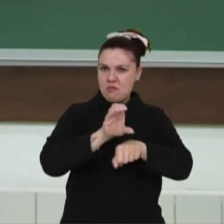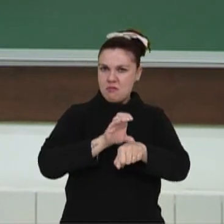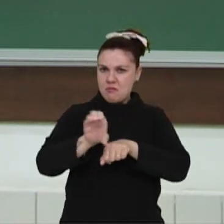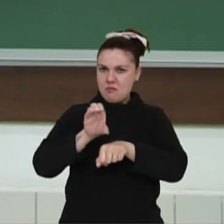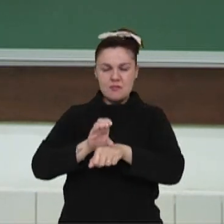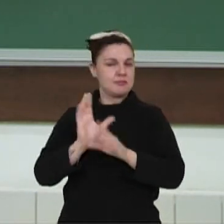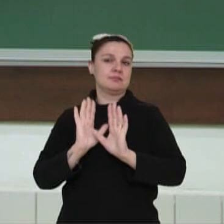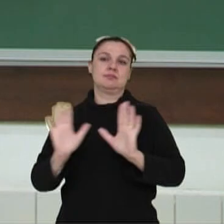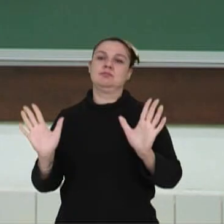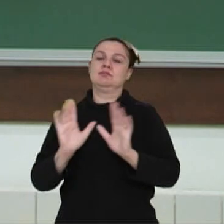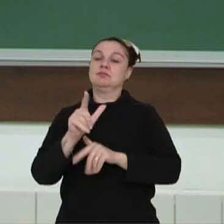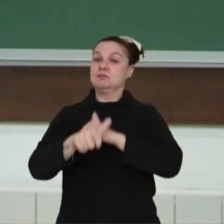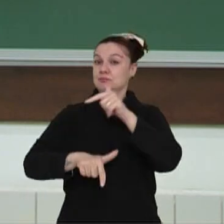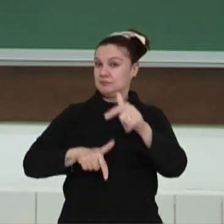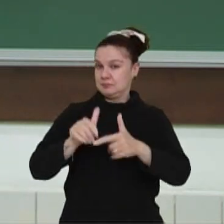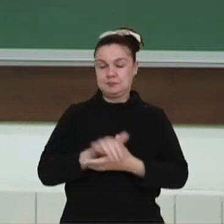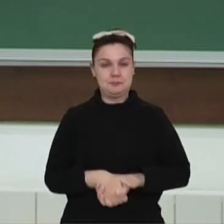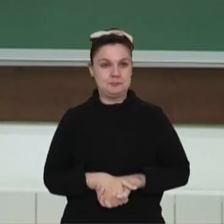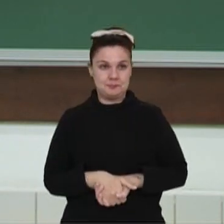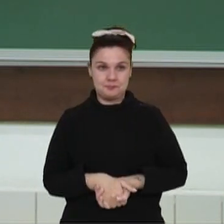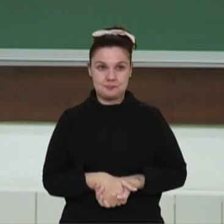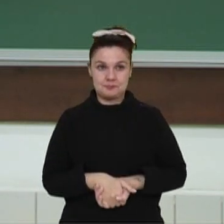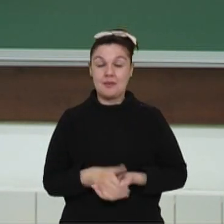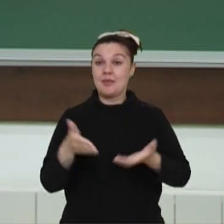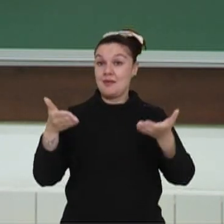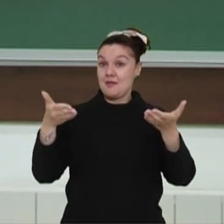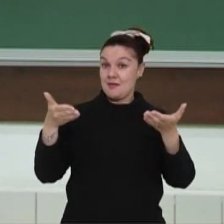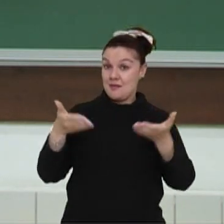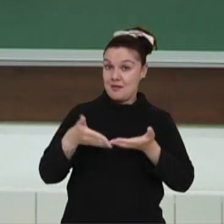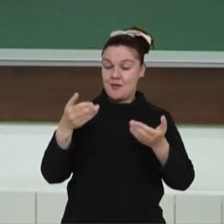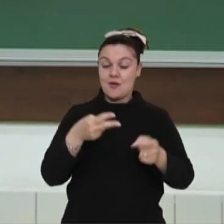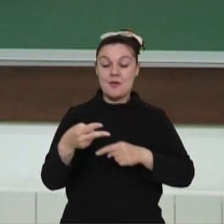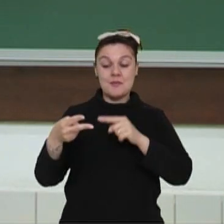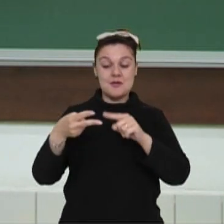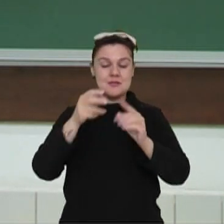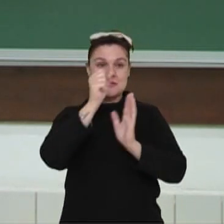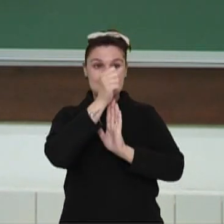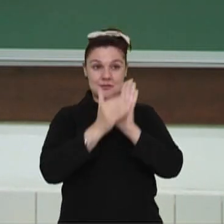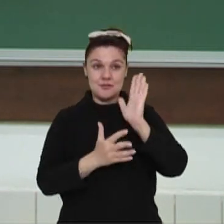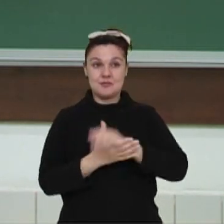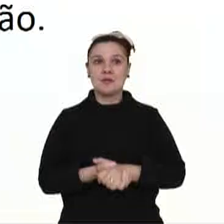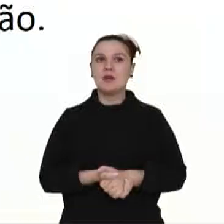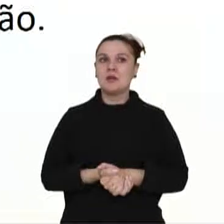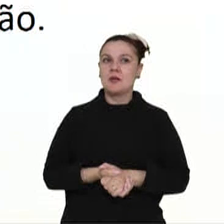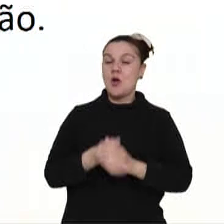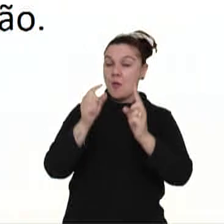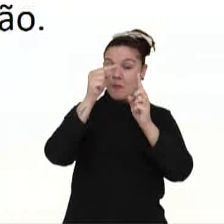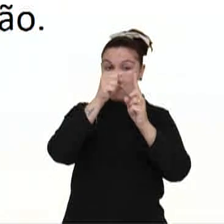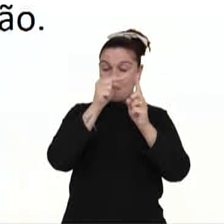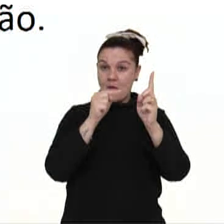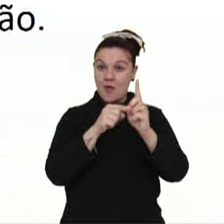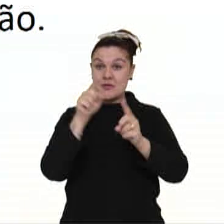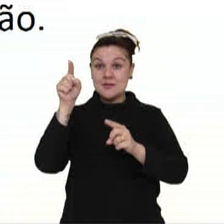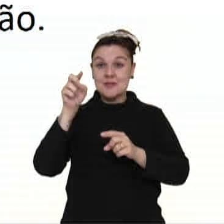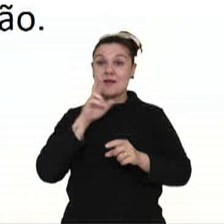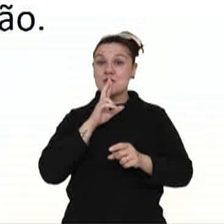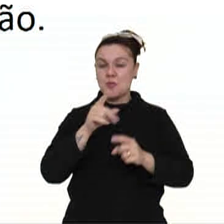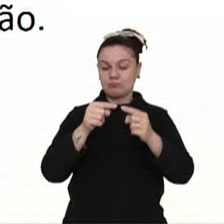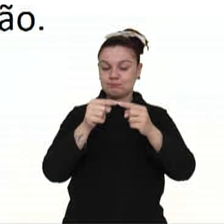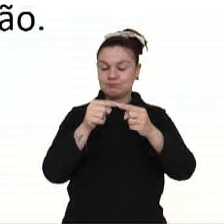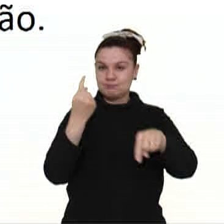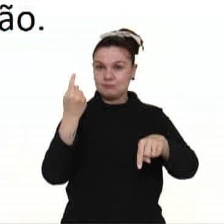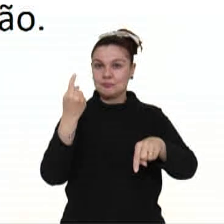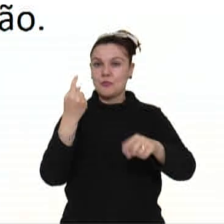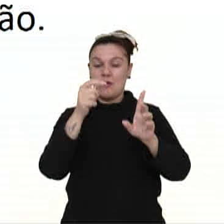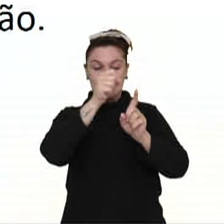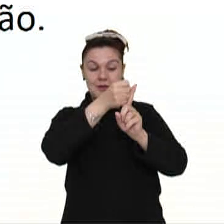nada com o fruto do nosso trabalho. Vamos de atividade, então. aponte a alternativa que não corresponde a